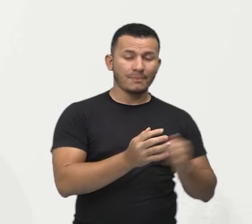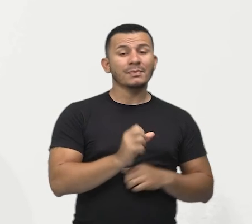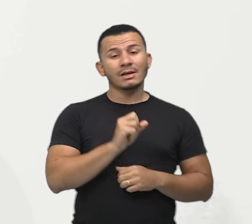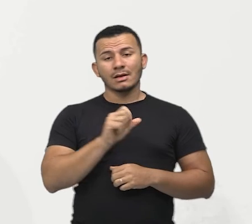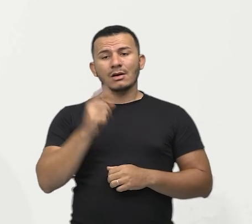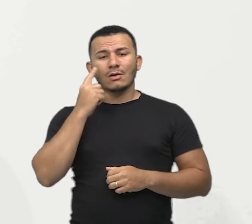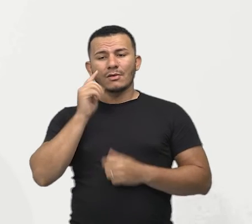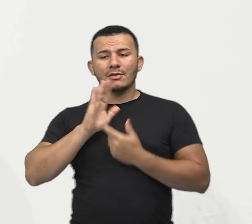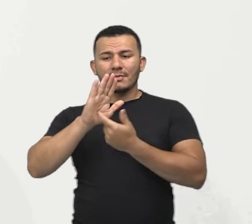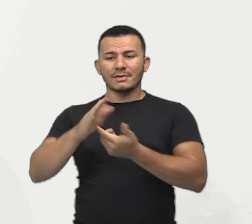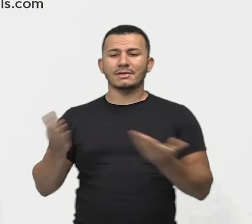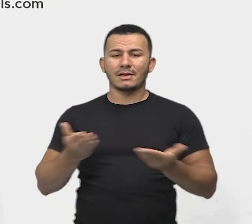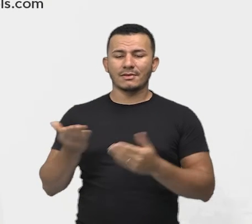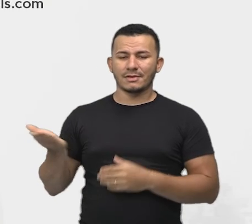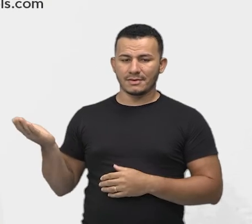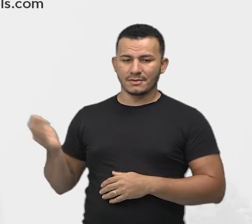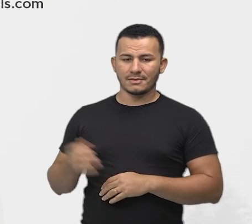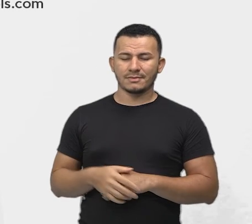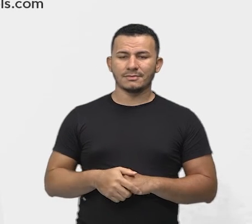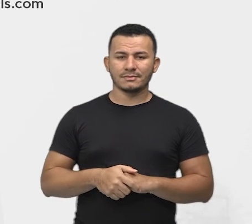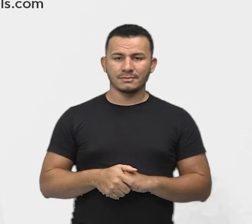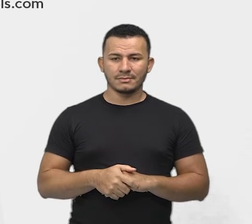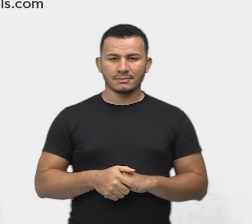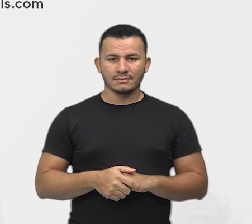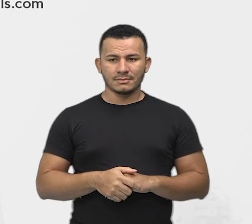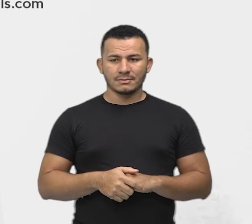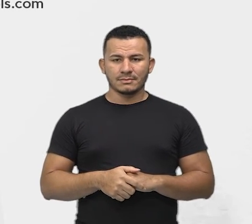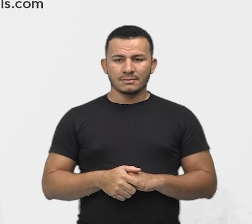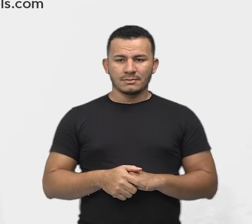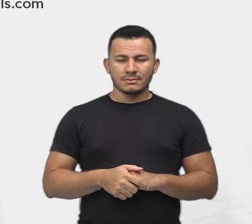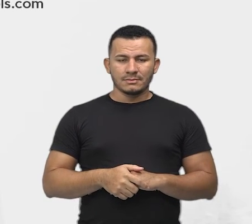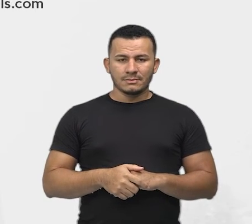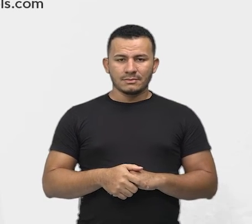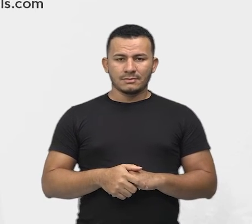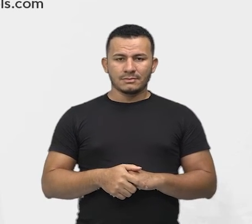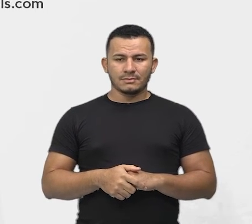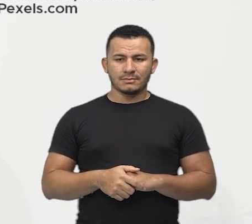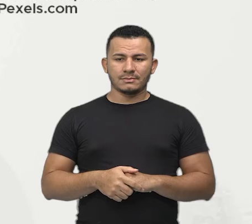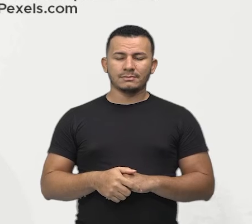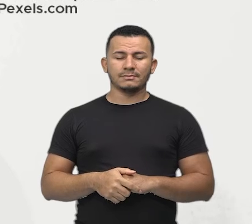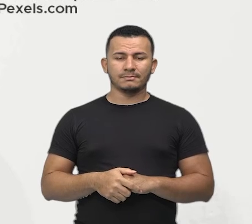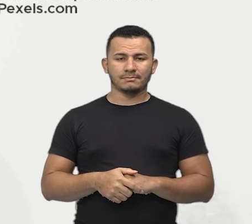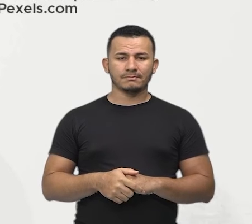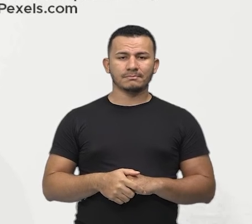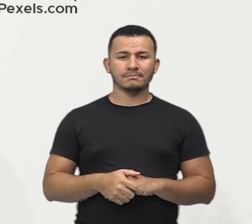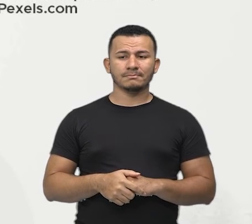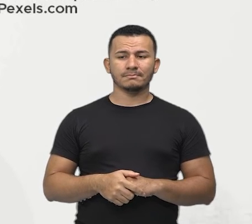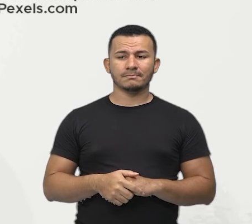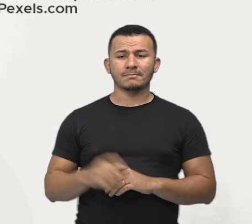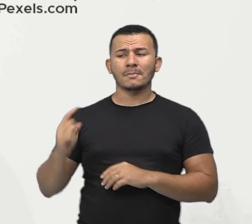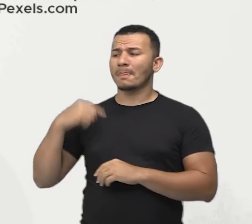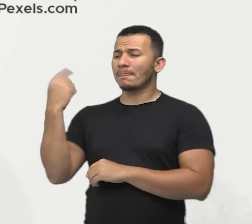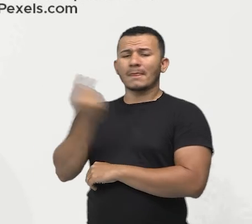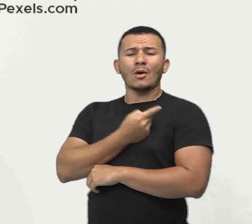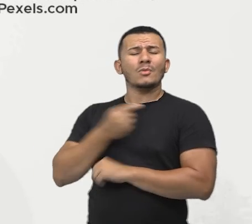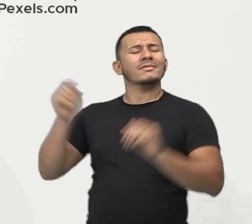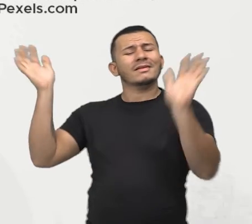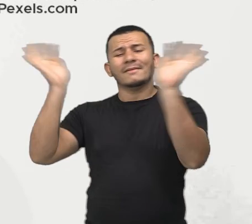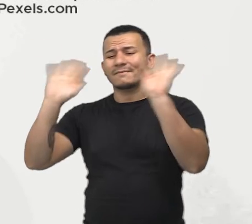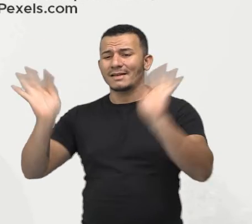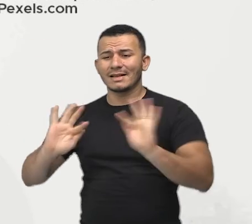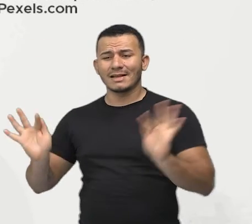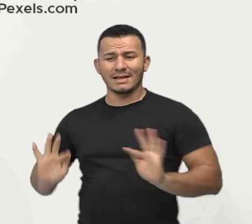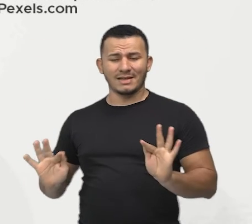período simples, colocando aí exemplos para vocês. Olha só, estamos felizes com